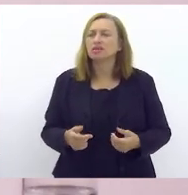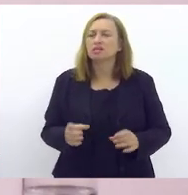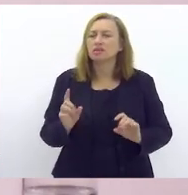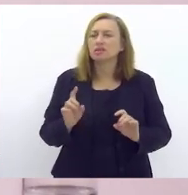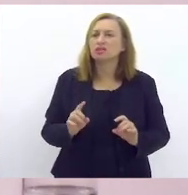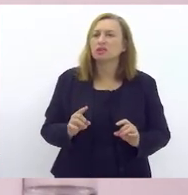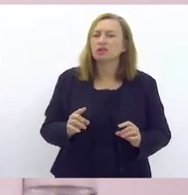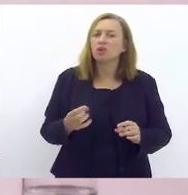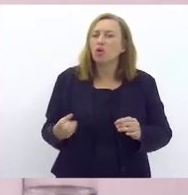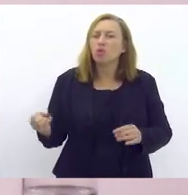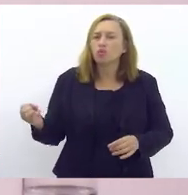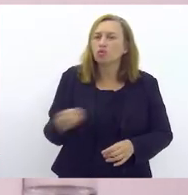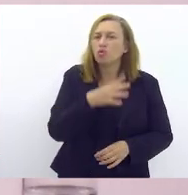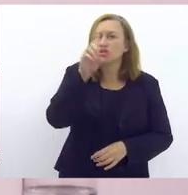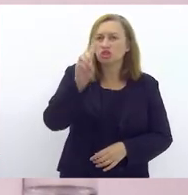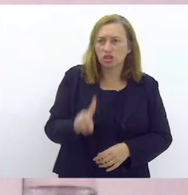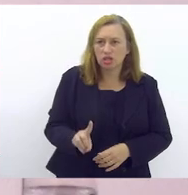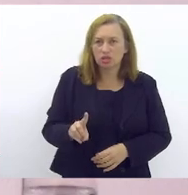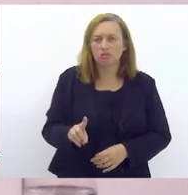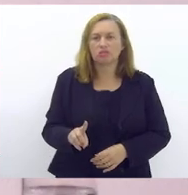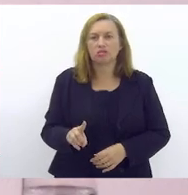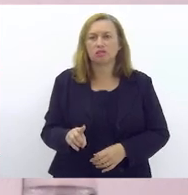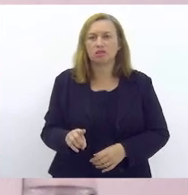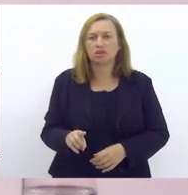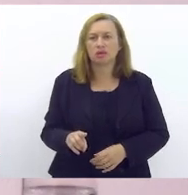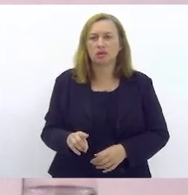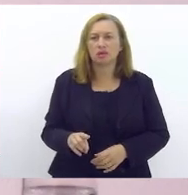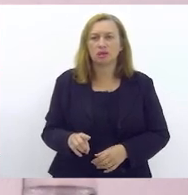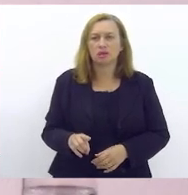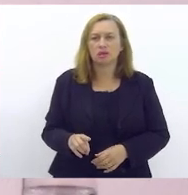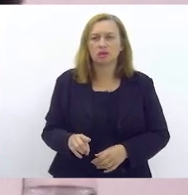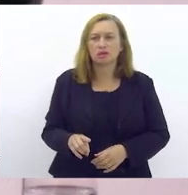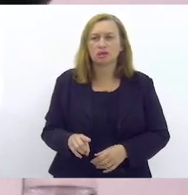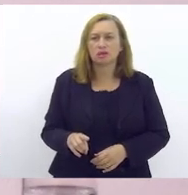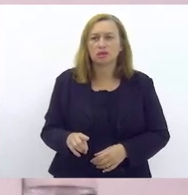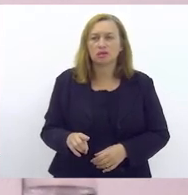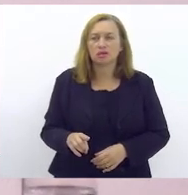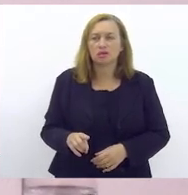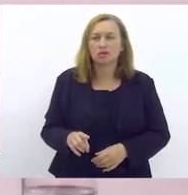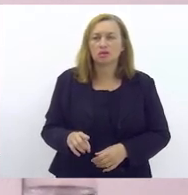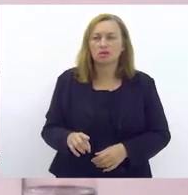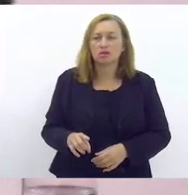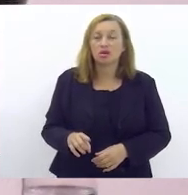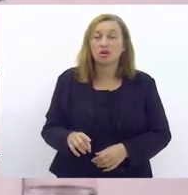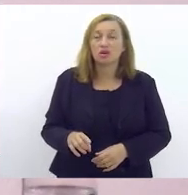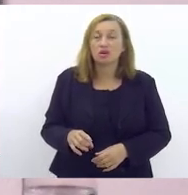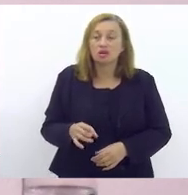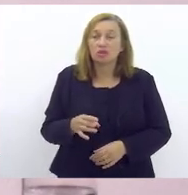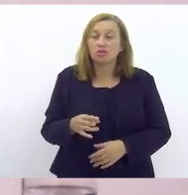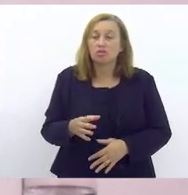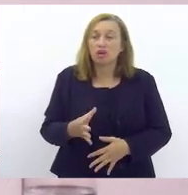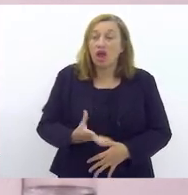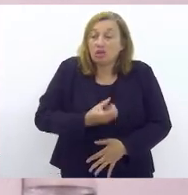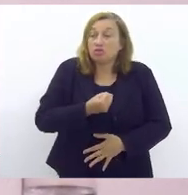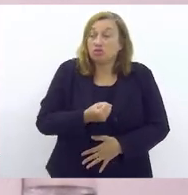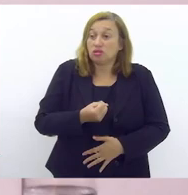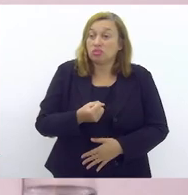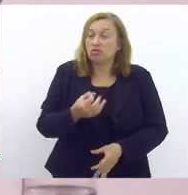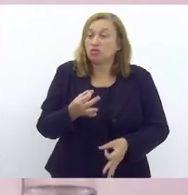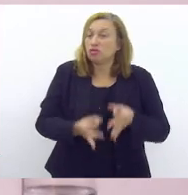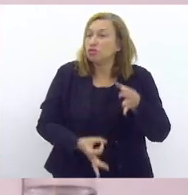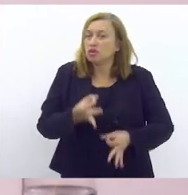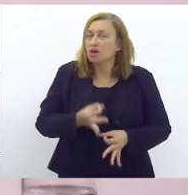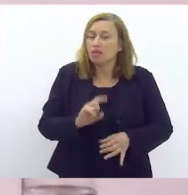Está nascendo um novo direito que está assustando o judiciário. O judiciário não está preparado